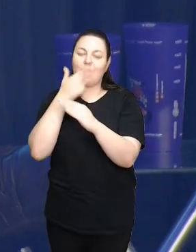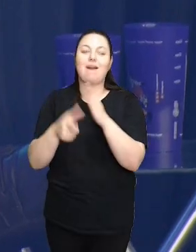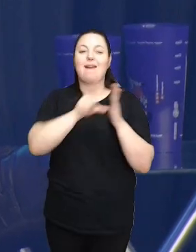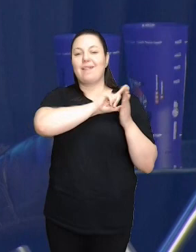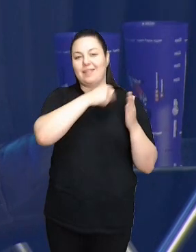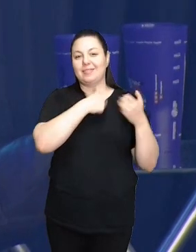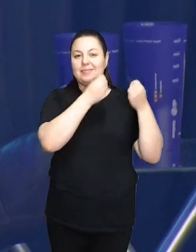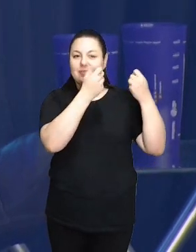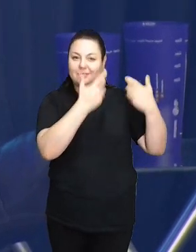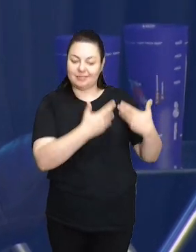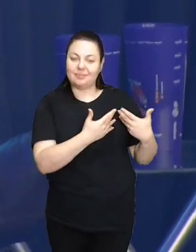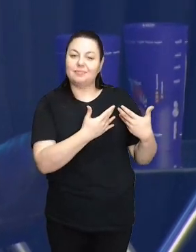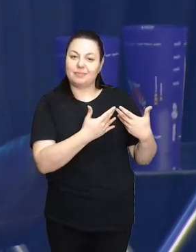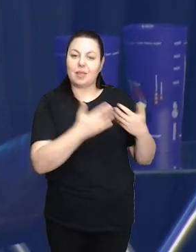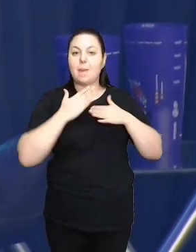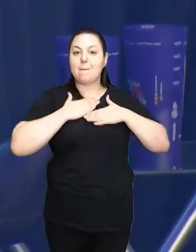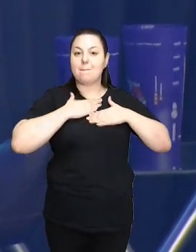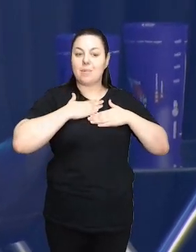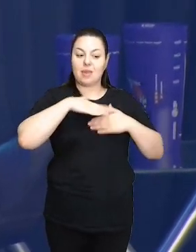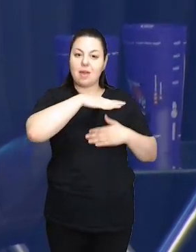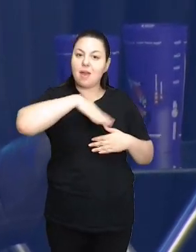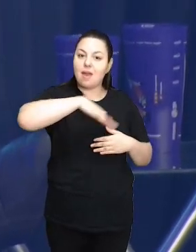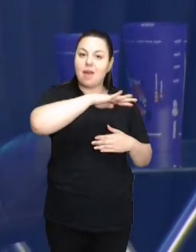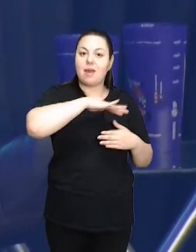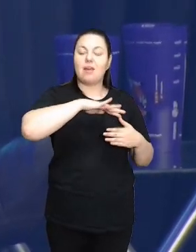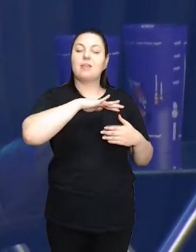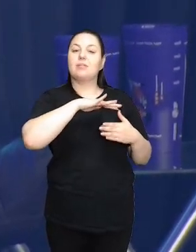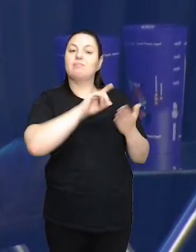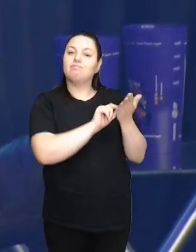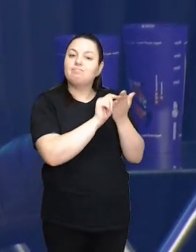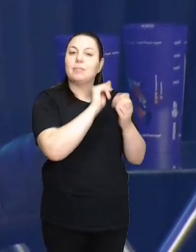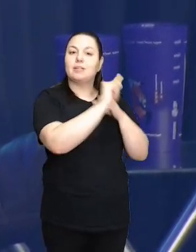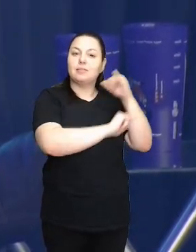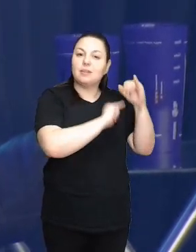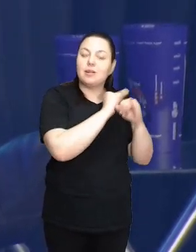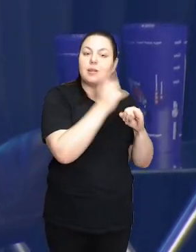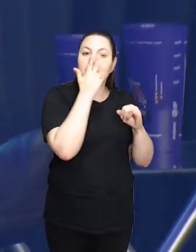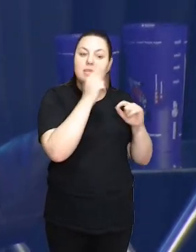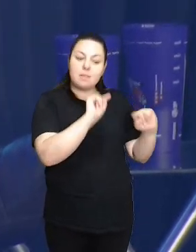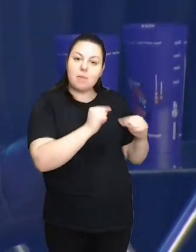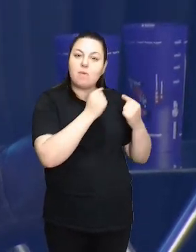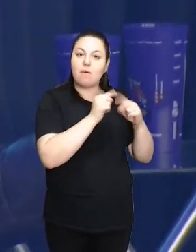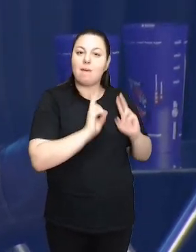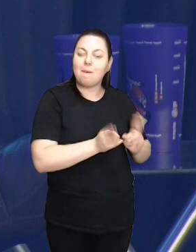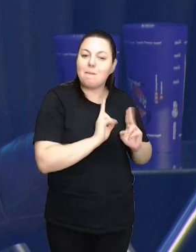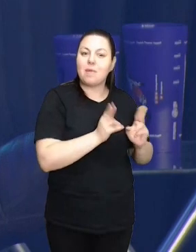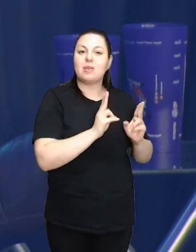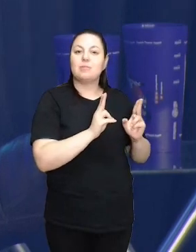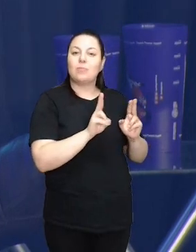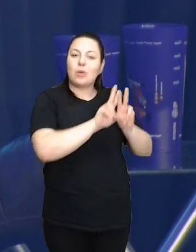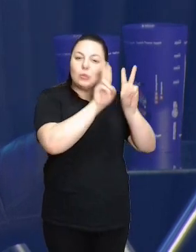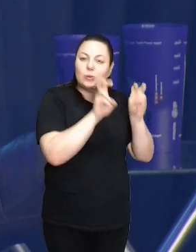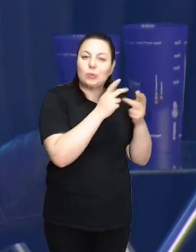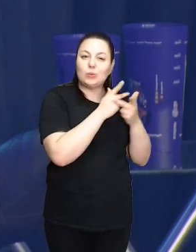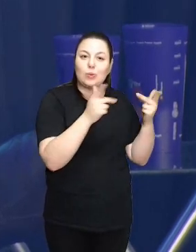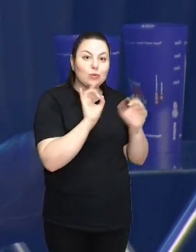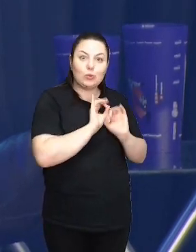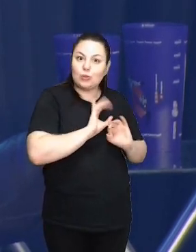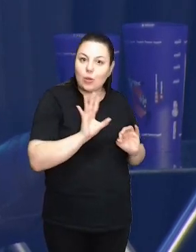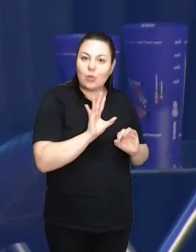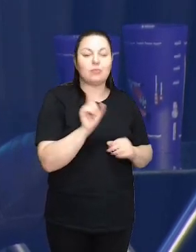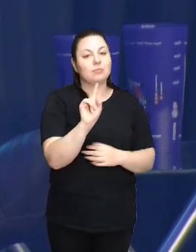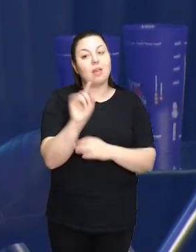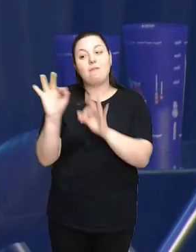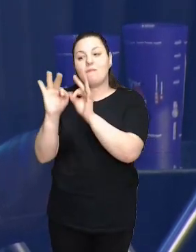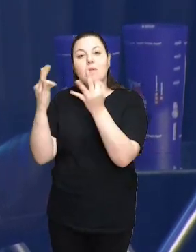que o meio ambiente digital ele vai forçando, nós nos encapsulemos, né, nessas bolhas. A ideia é que a família ajude a quebrar um pouco isso,